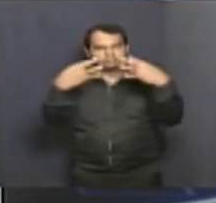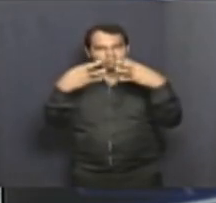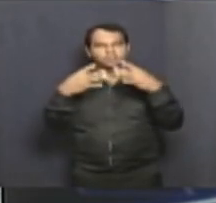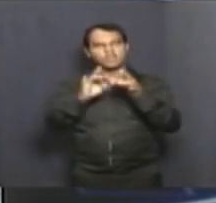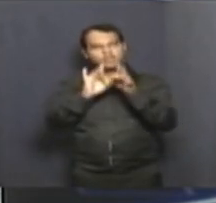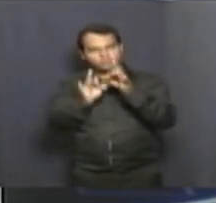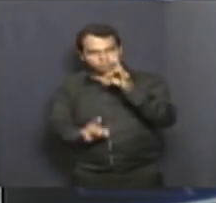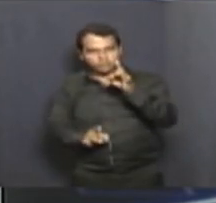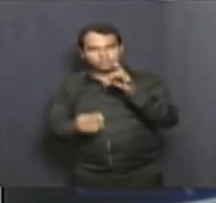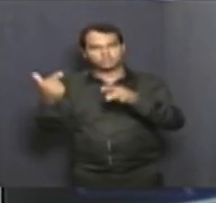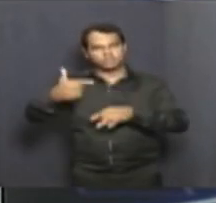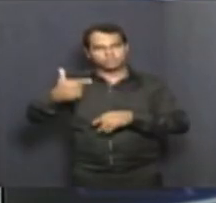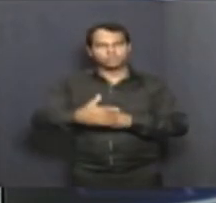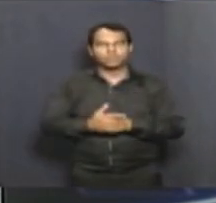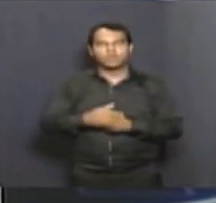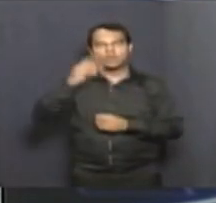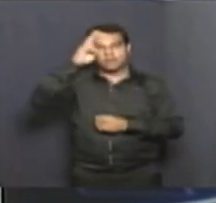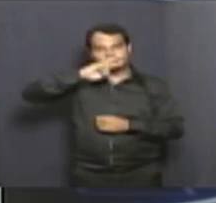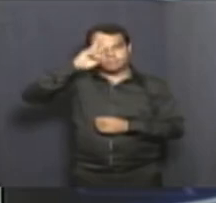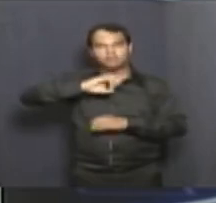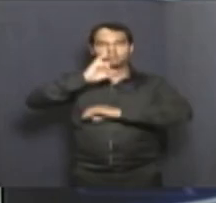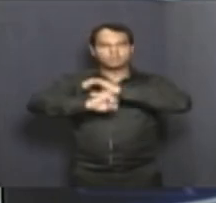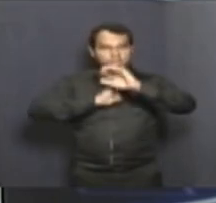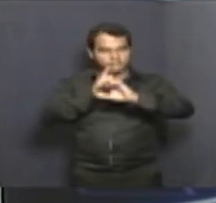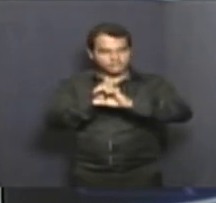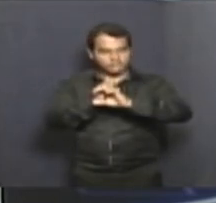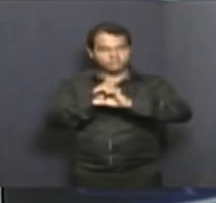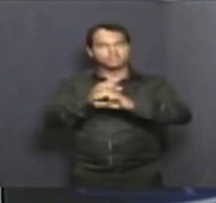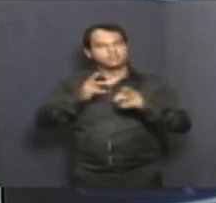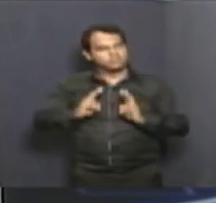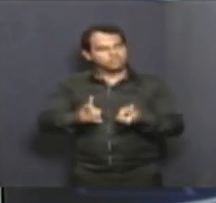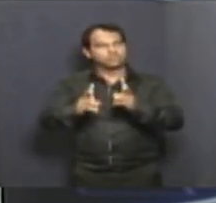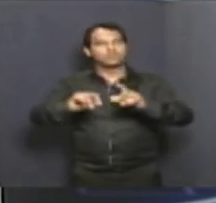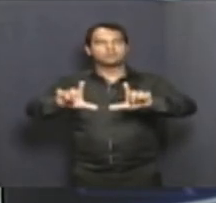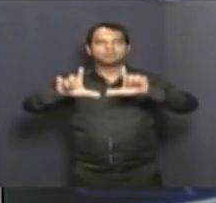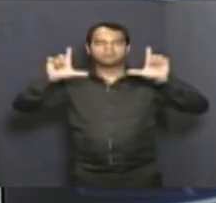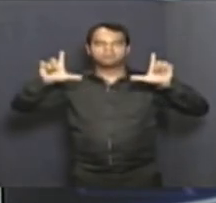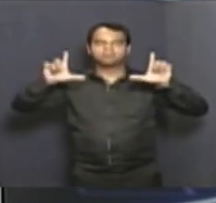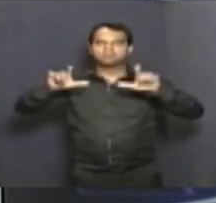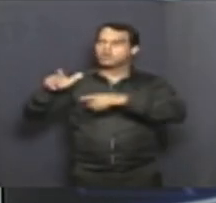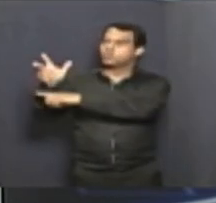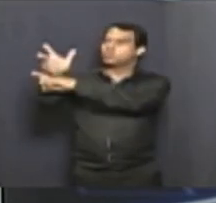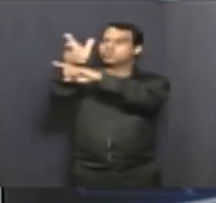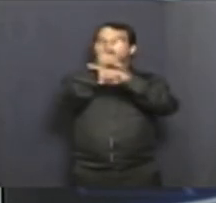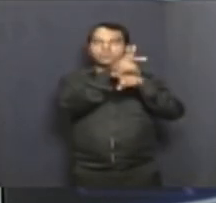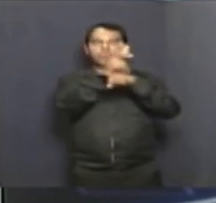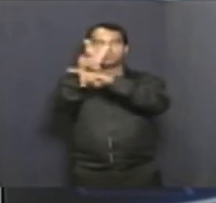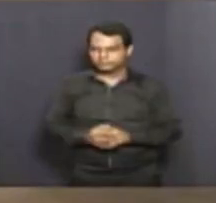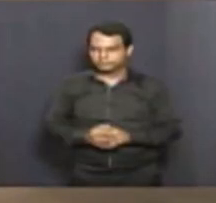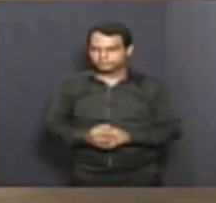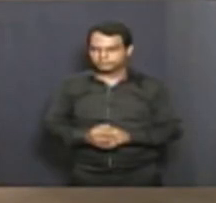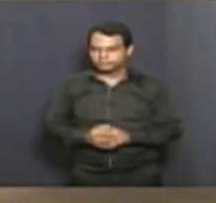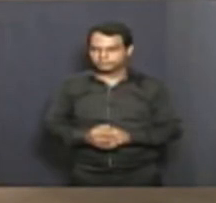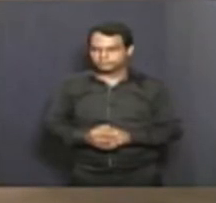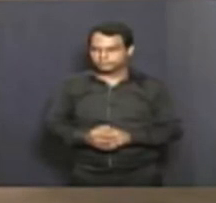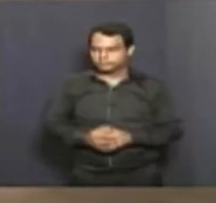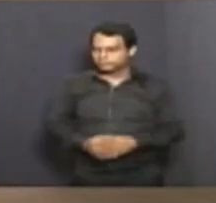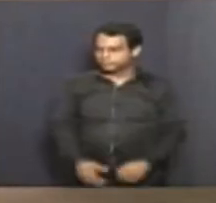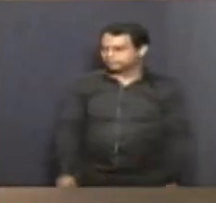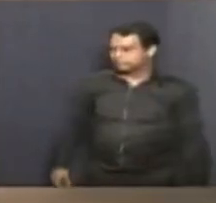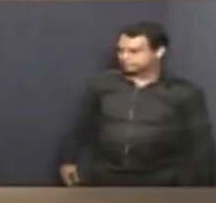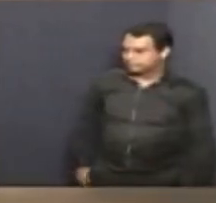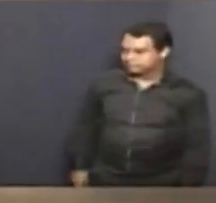emissoras de rádio lembrando que na internet continuamos com as imagens de bastidores aqui em tempo real